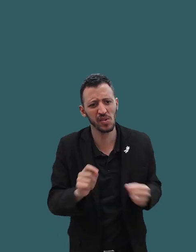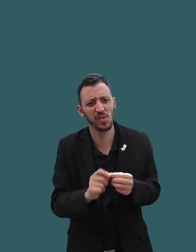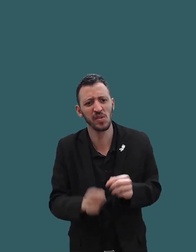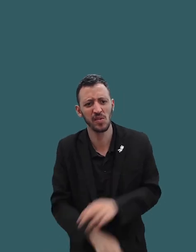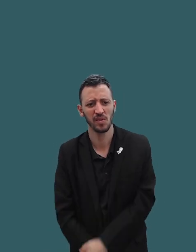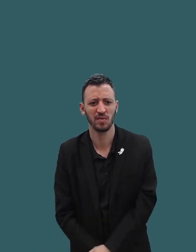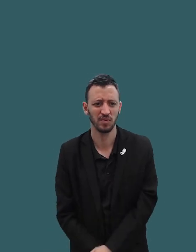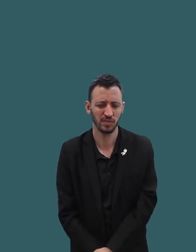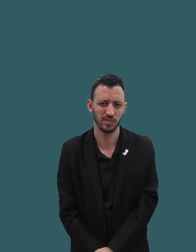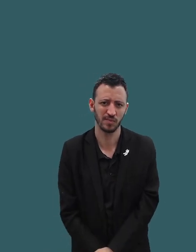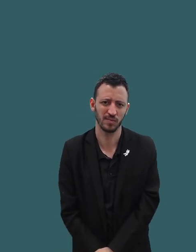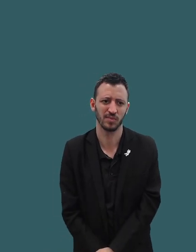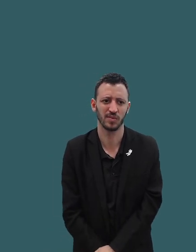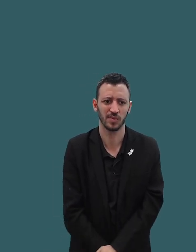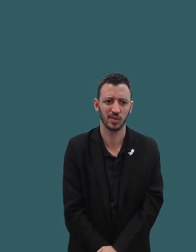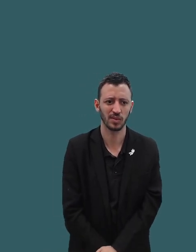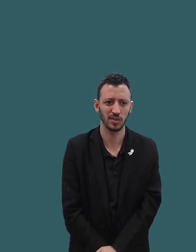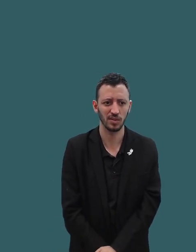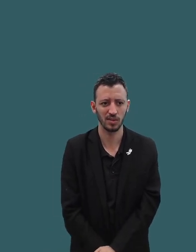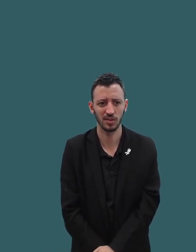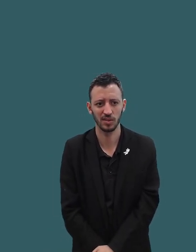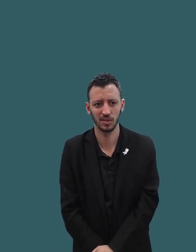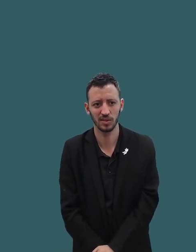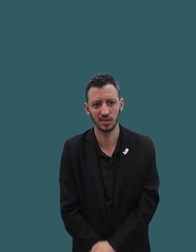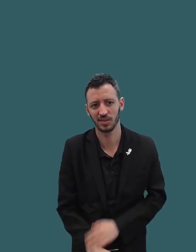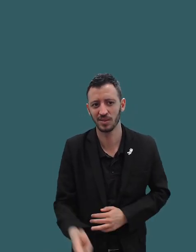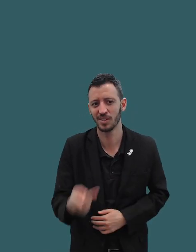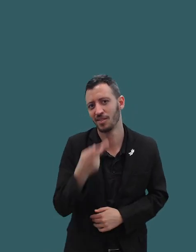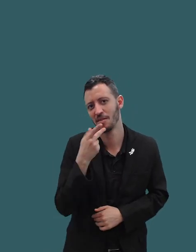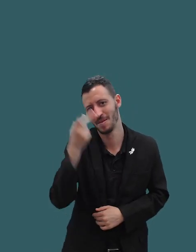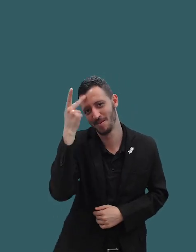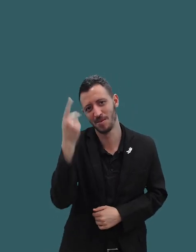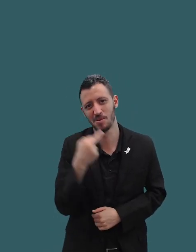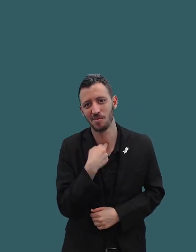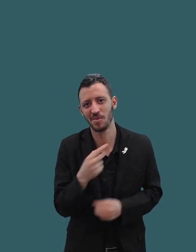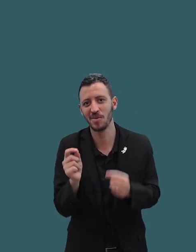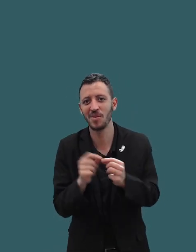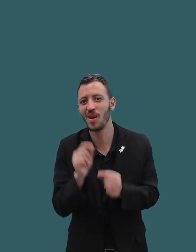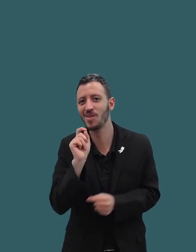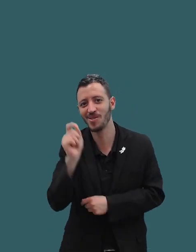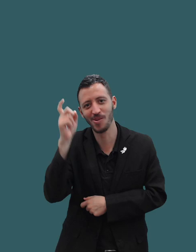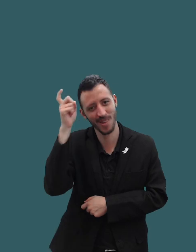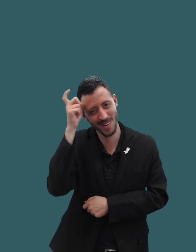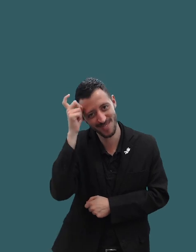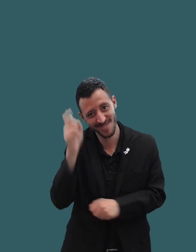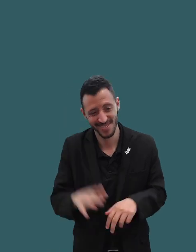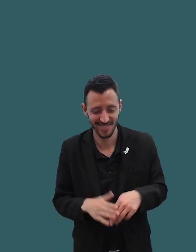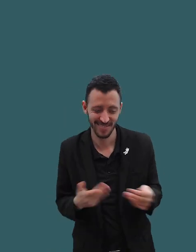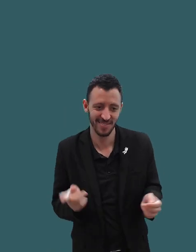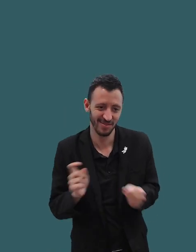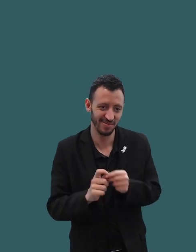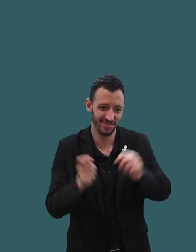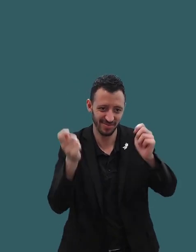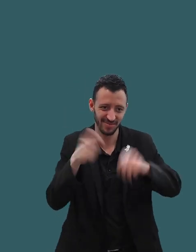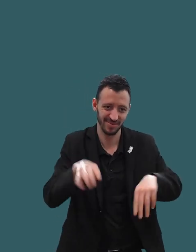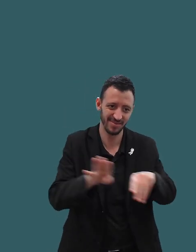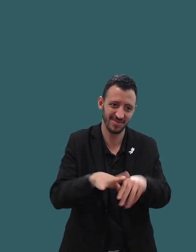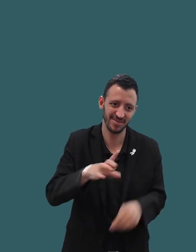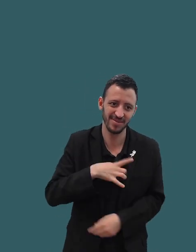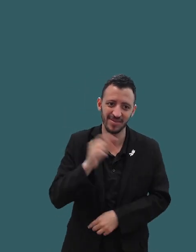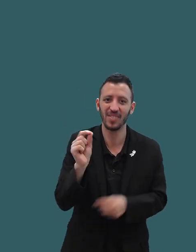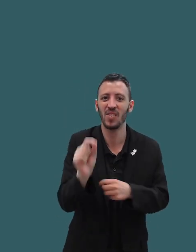fazer... Ninguém pode mais usar aquela expressão, fazer o diabo, né? Entendeu? Mas vamos fazer o que puder ali para que a gente